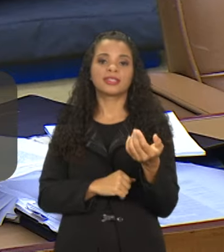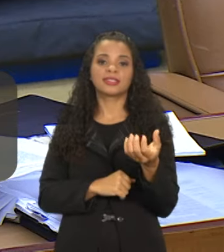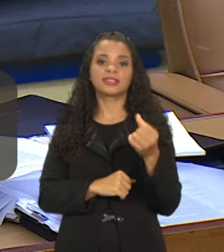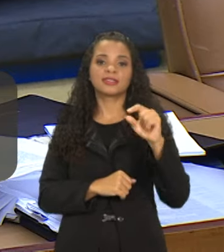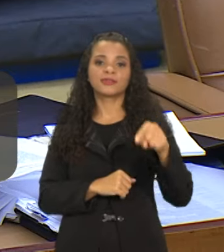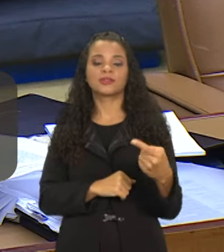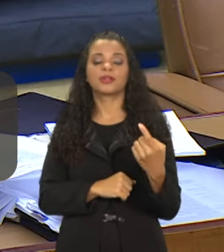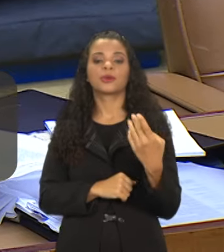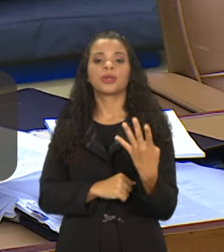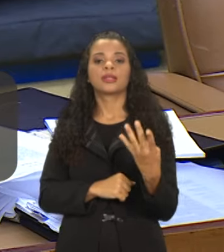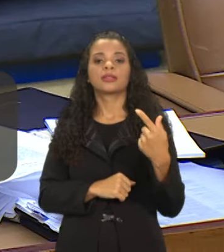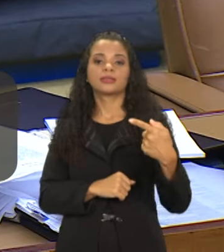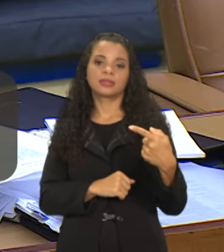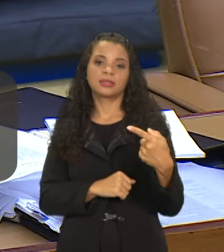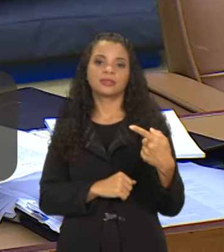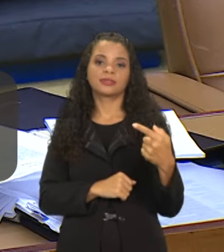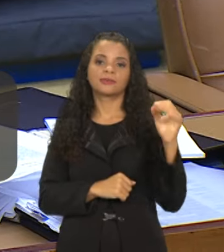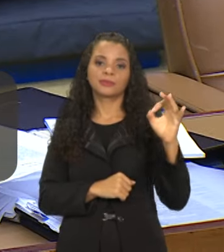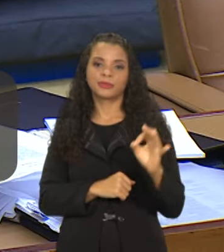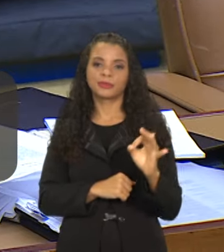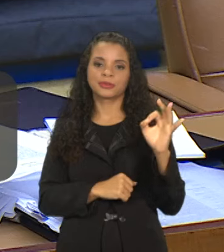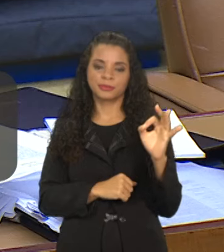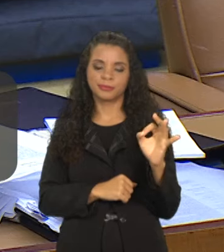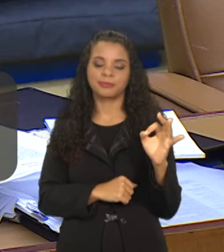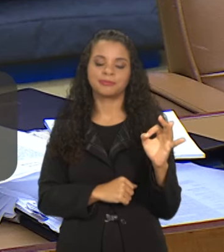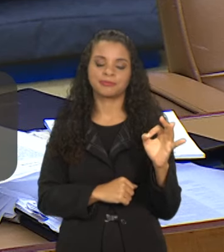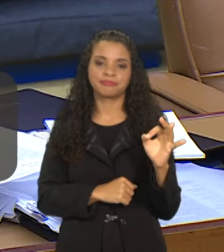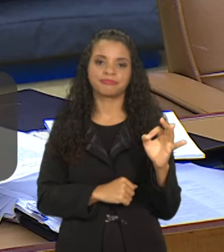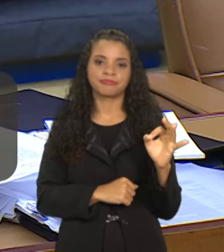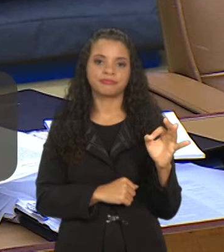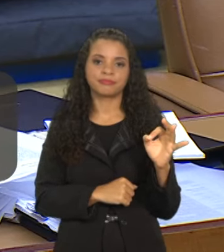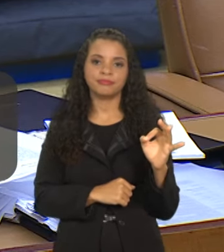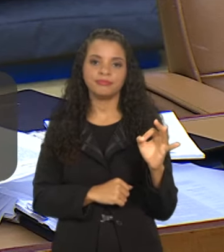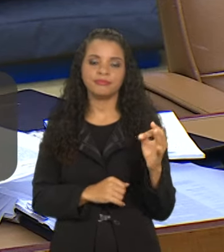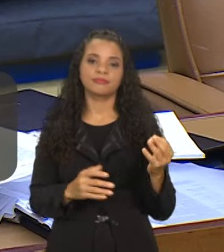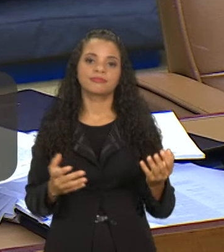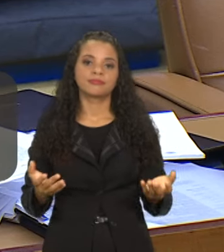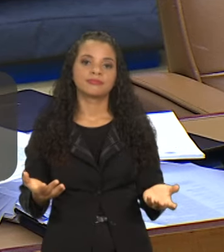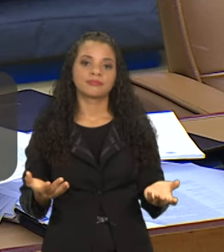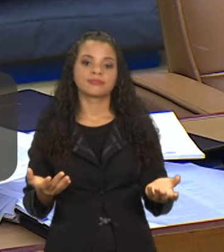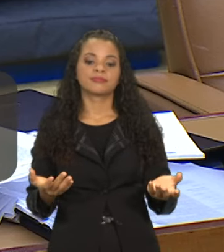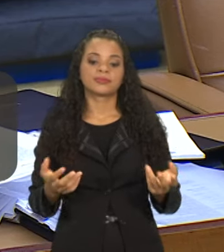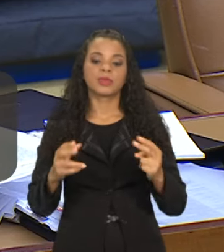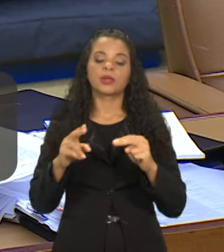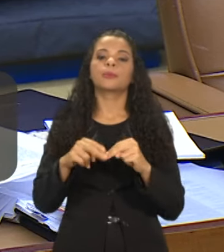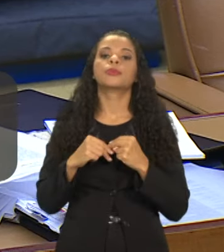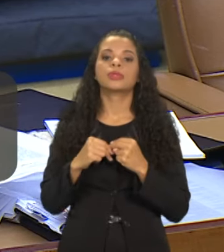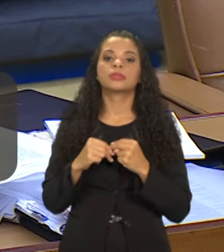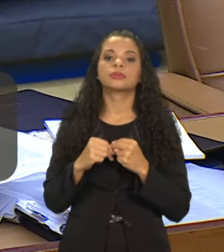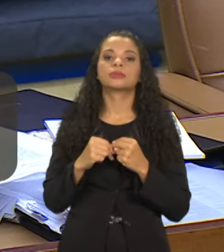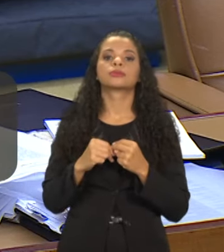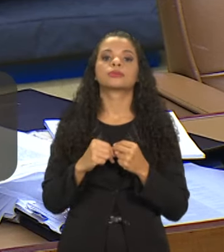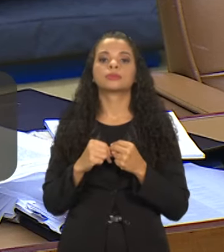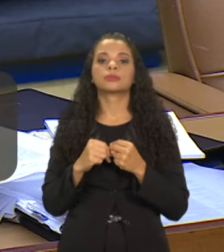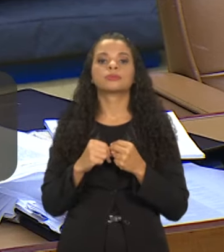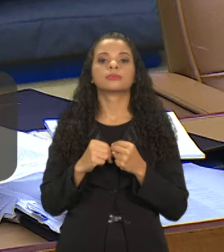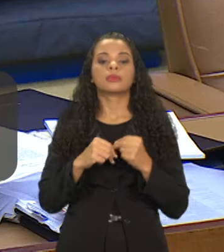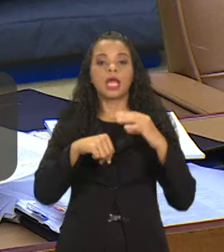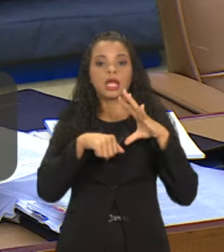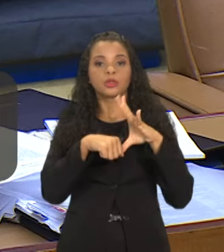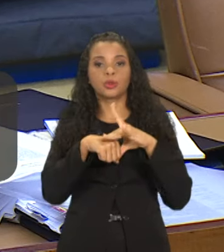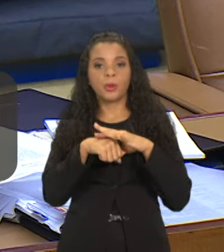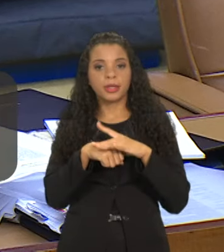71,47%. Isso fez com que uma doença que estava extirpada